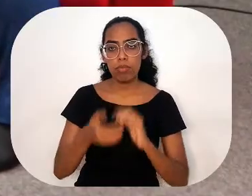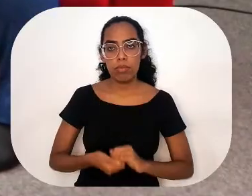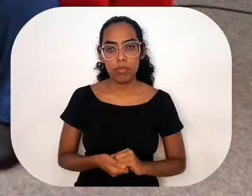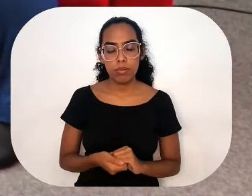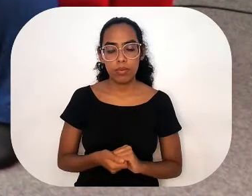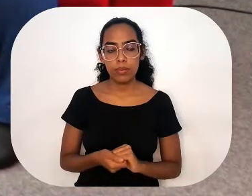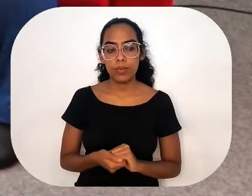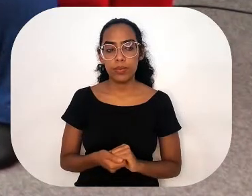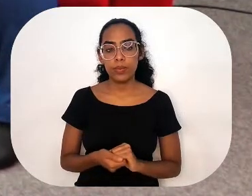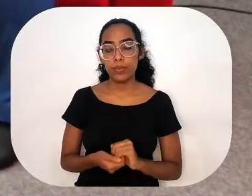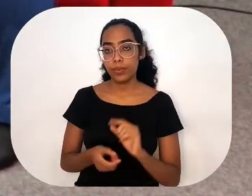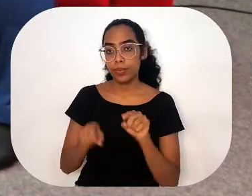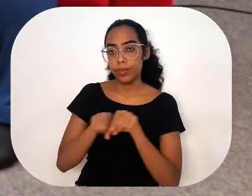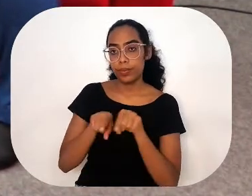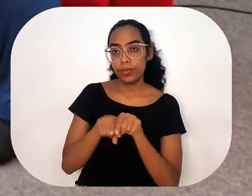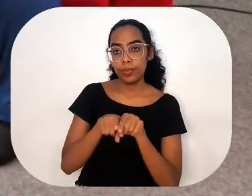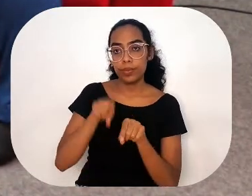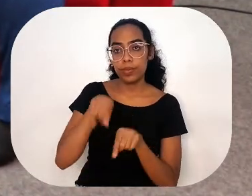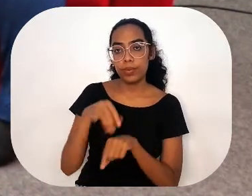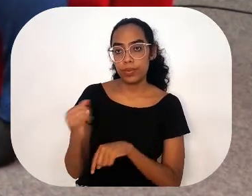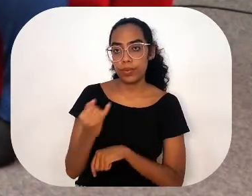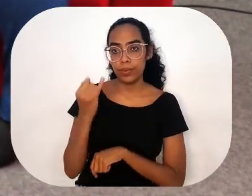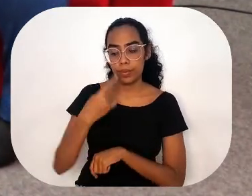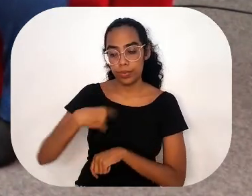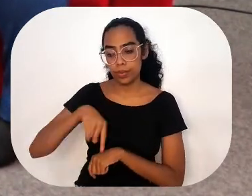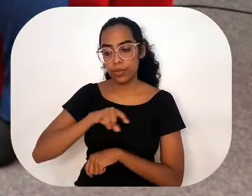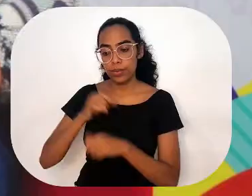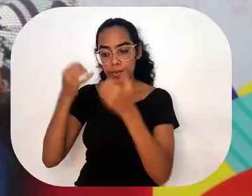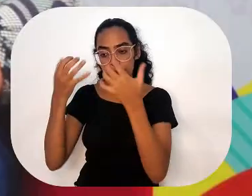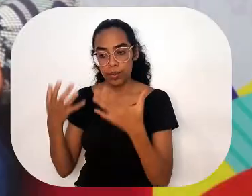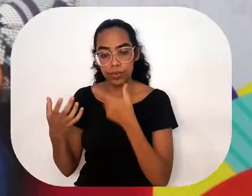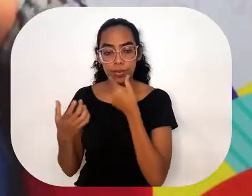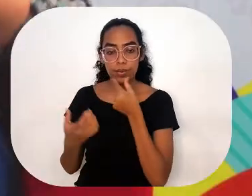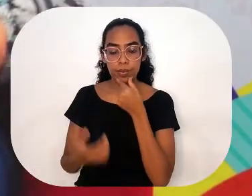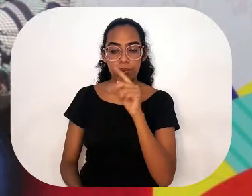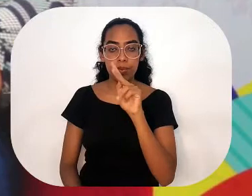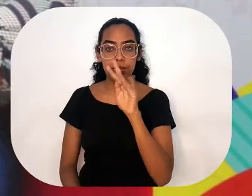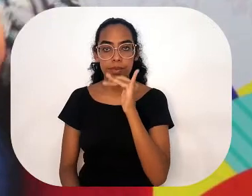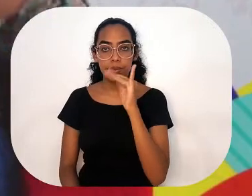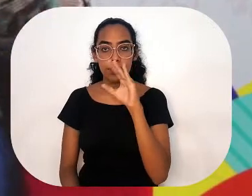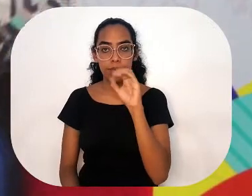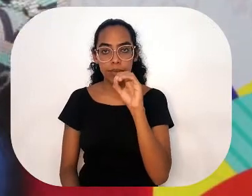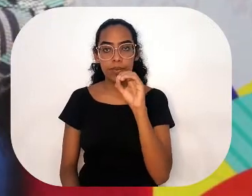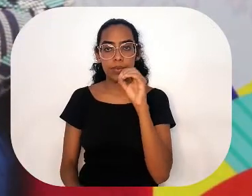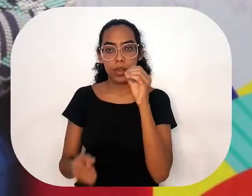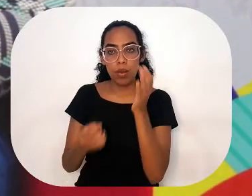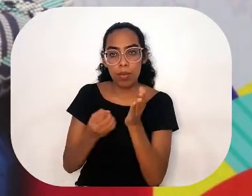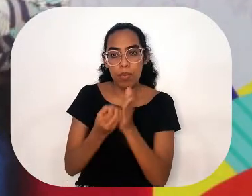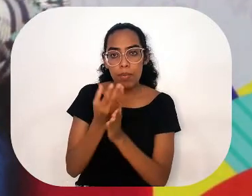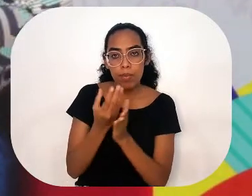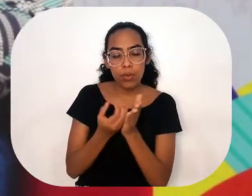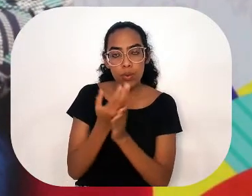um aspecto importante também de ressaltar é que quando o Tiago defendeu a tese dele